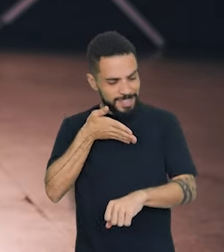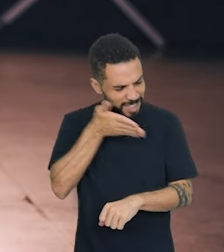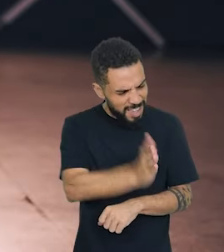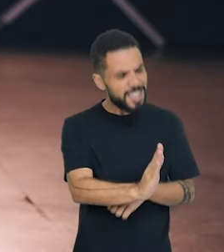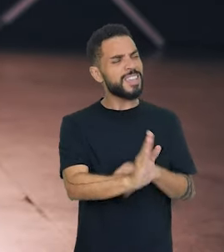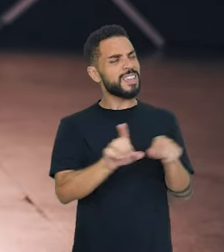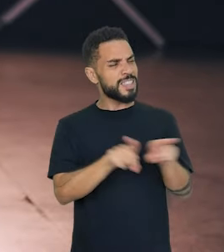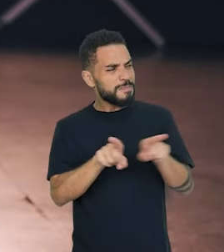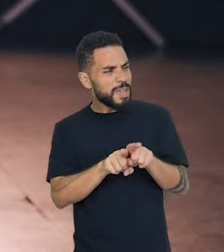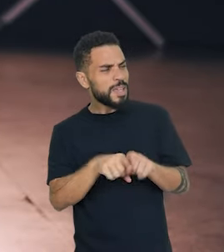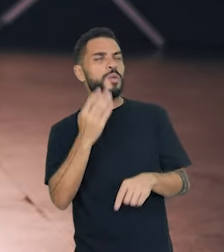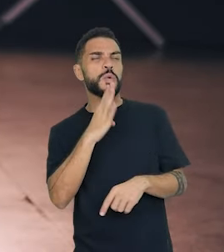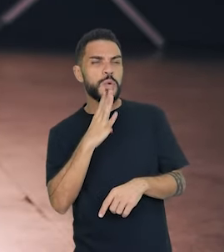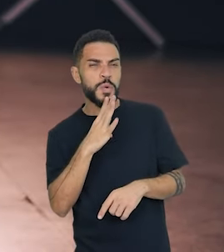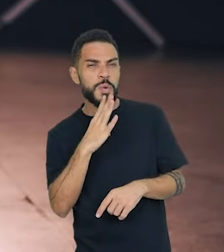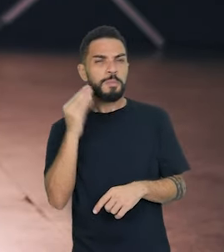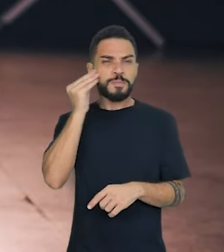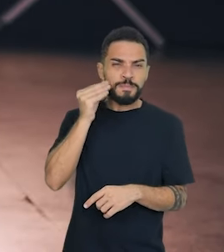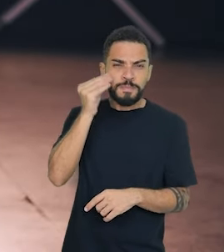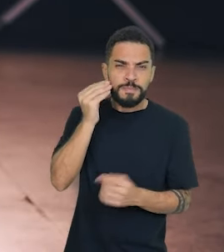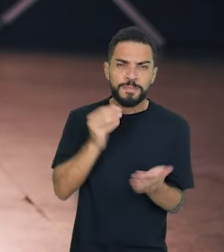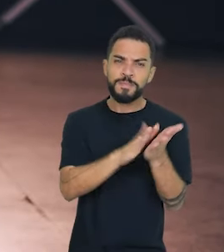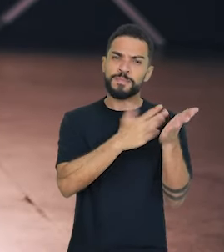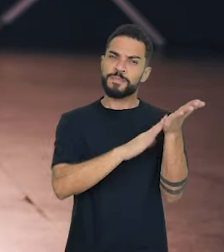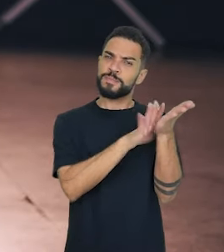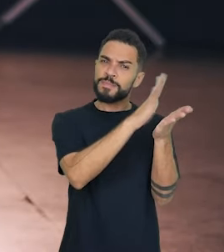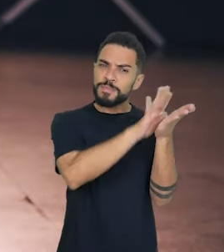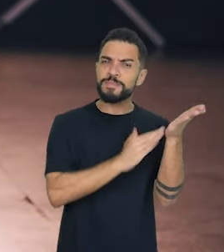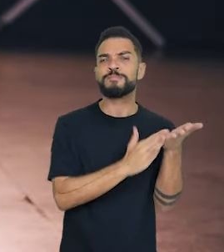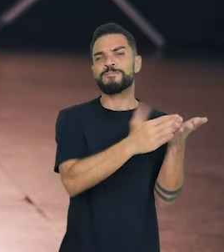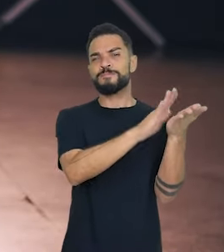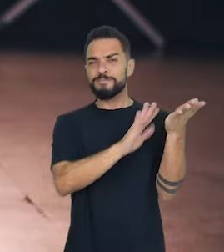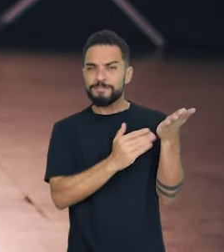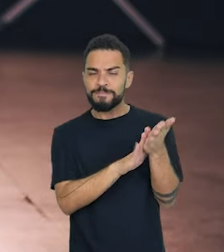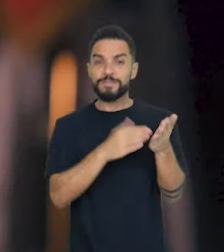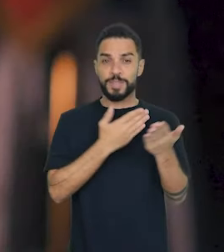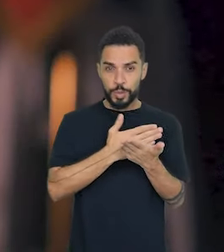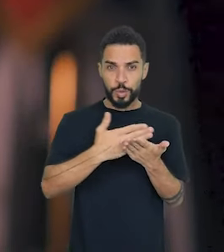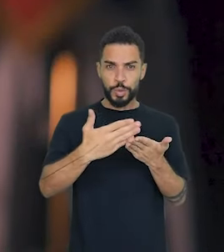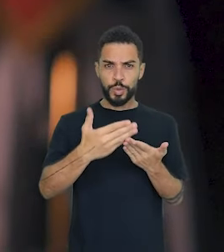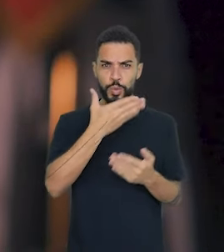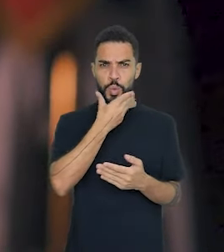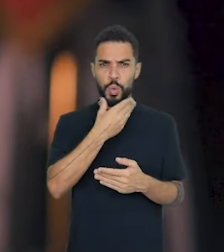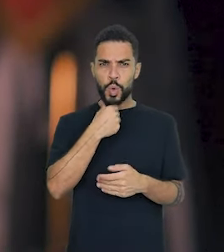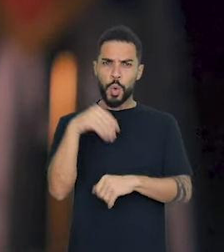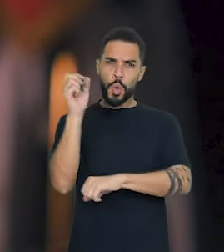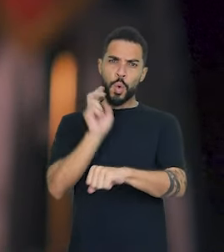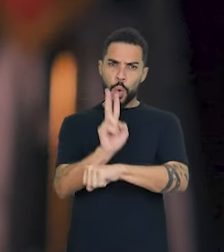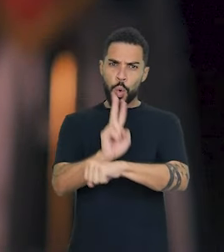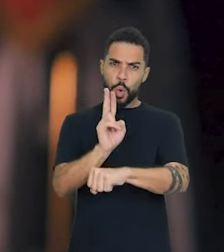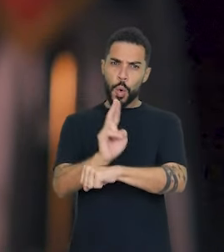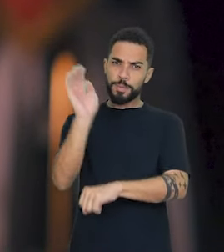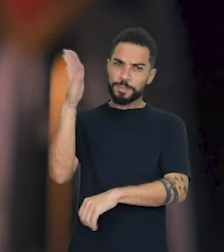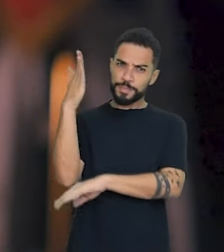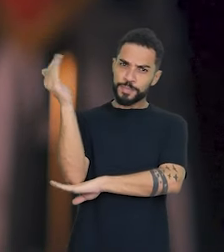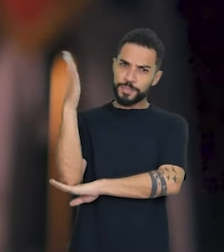com essa trajetória do samba, começar de porta-bandeira, por causa dela, por influência dela, porque ela gostava